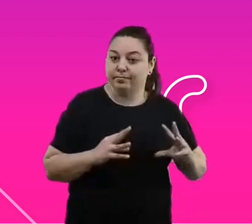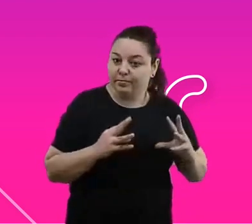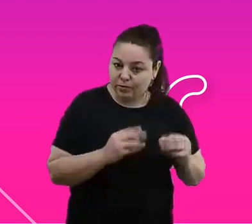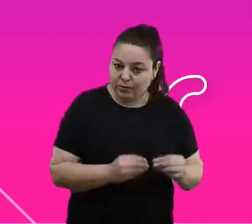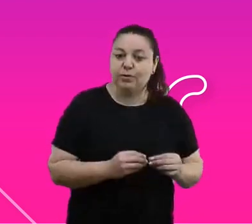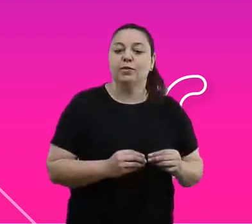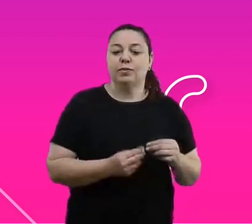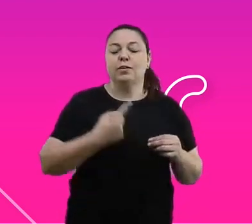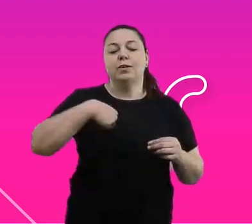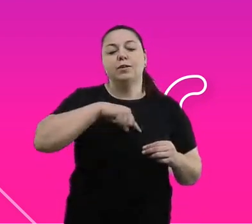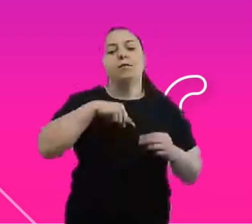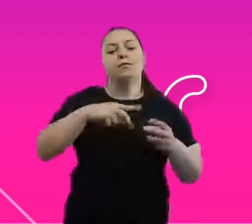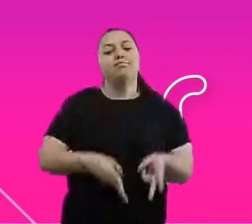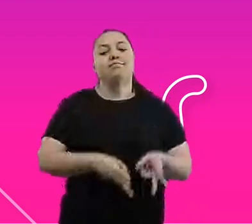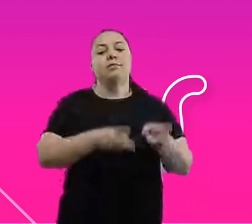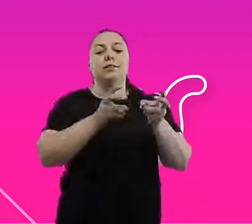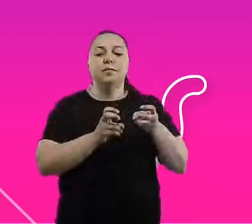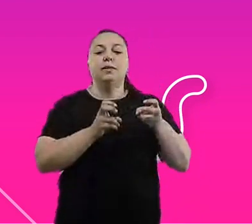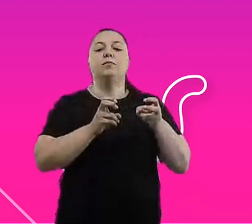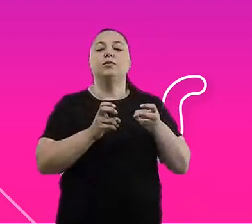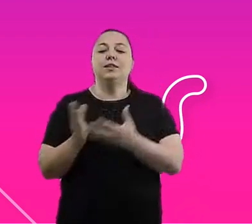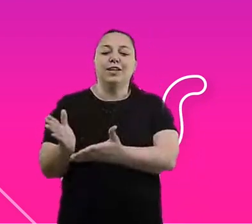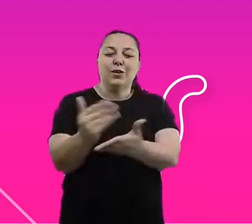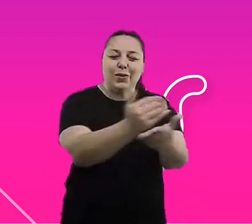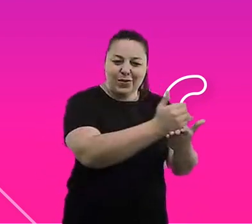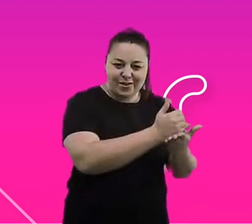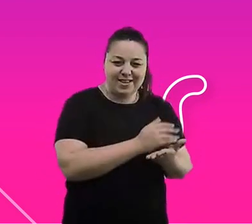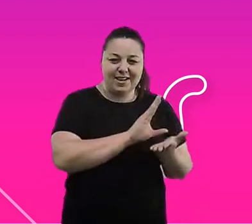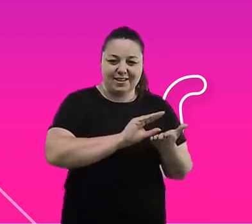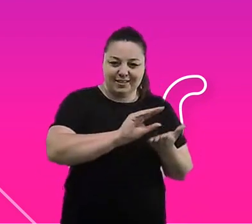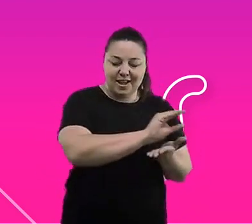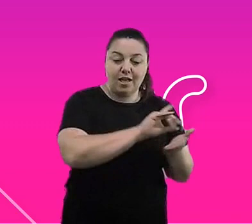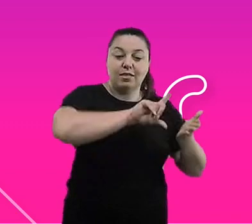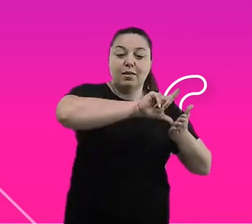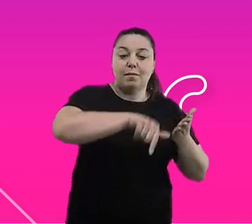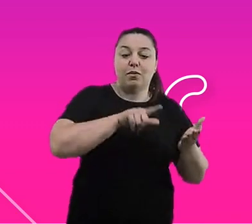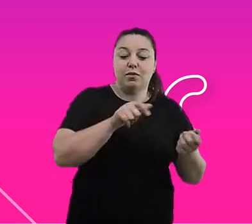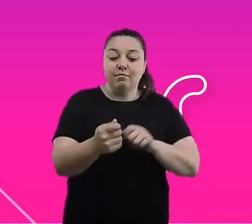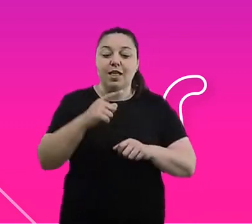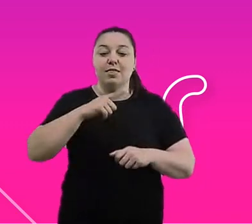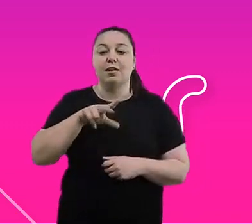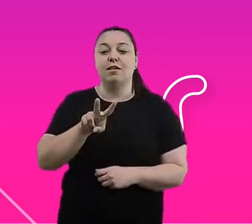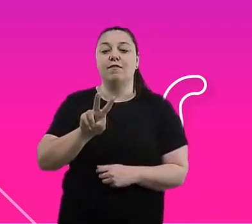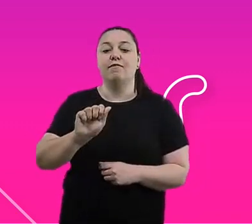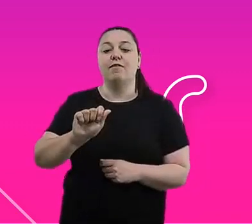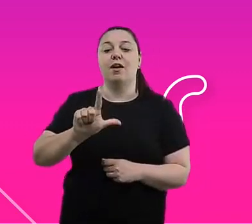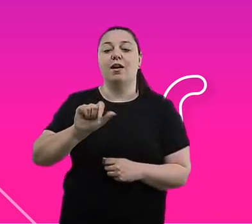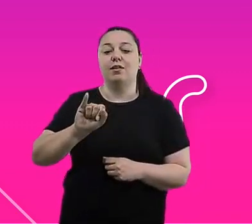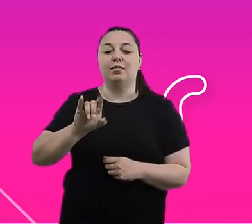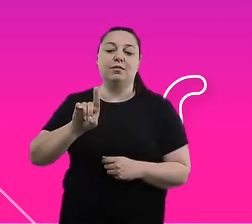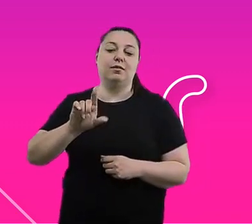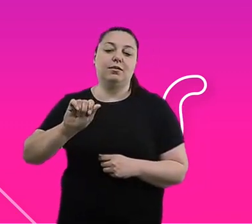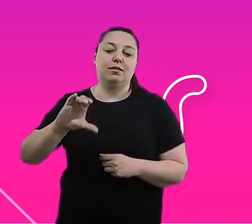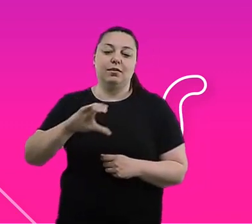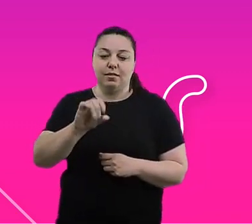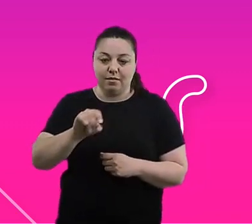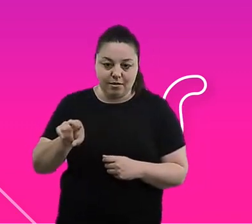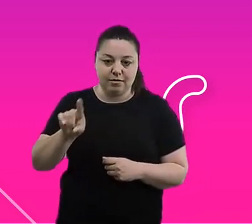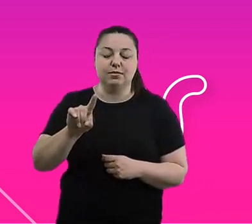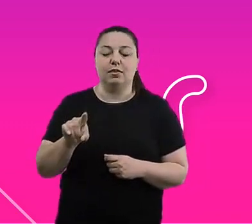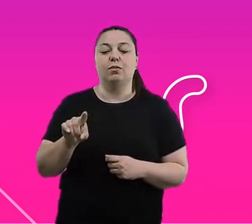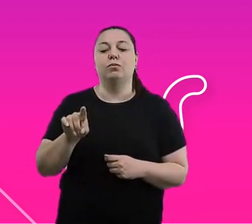mas também nós podemos olhar para os dados e tentar interpretar a história que eles estão contando para a gente. E a gente fez isso, nossos técnicos da